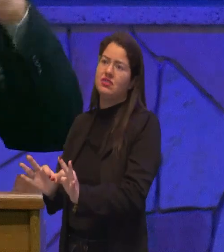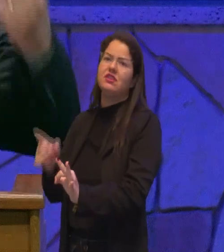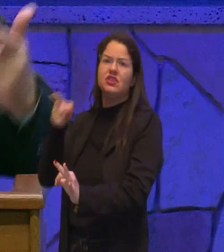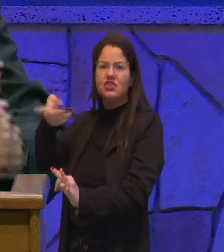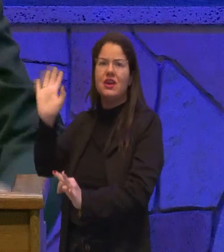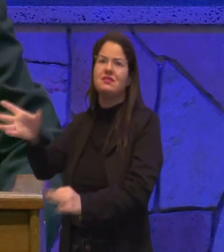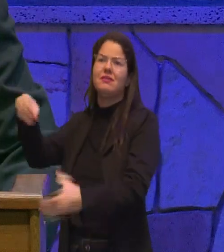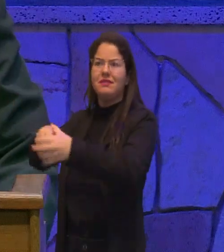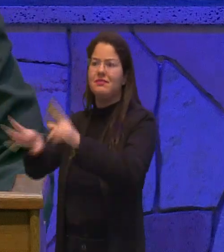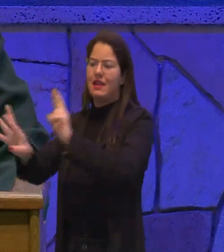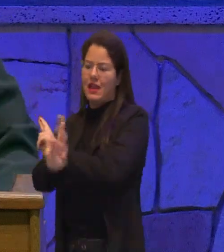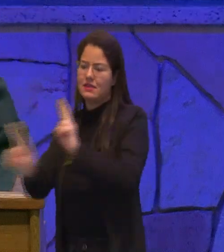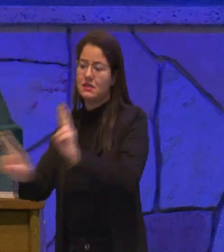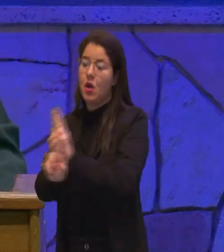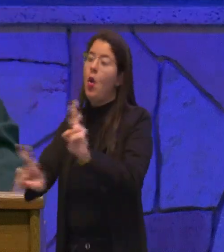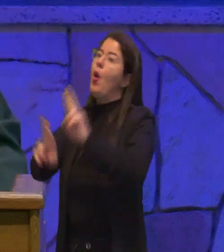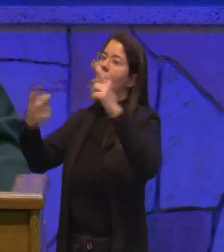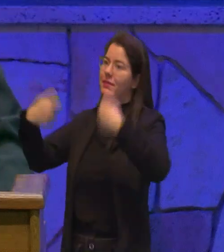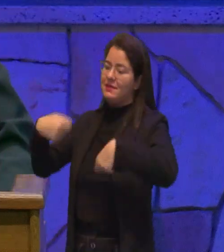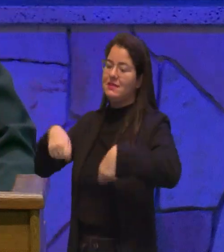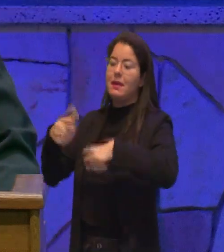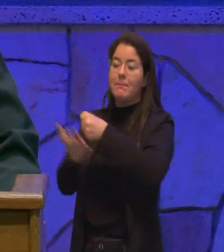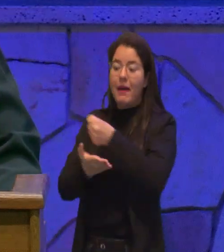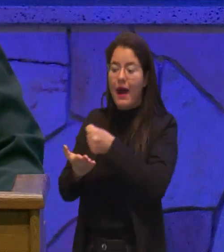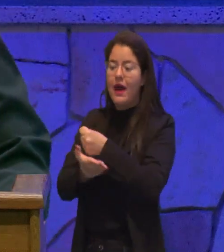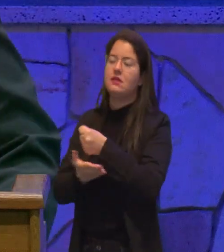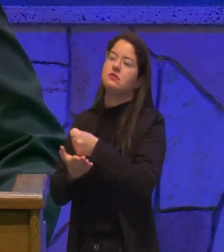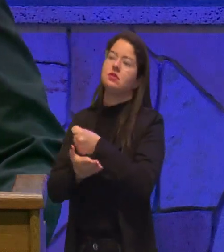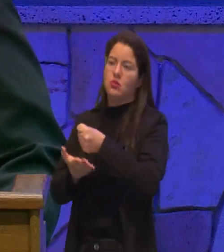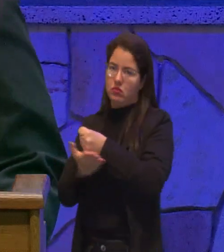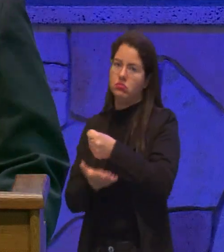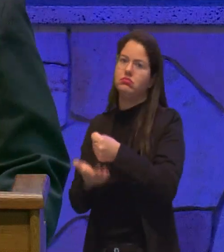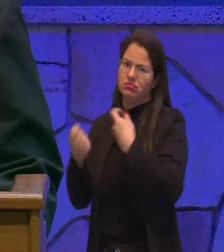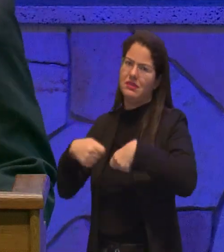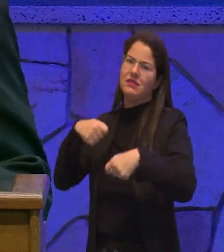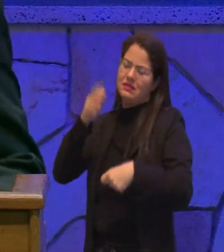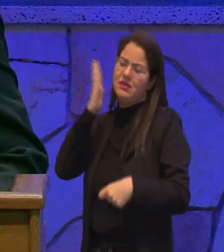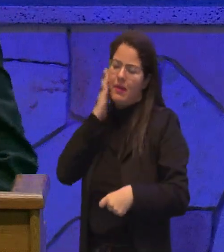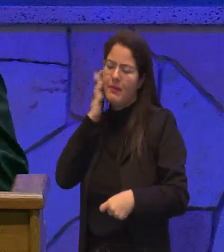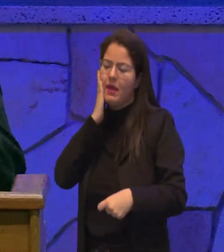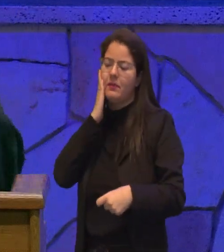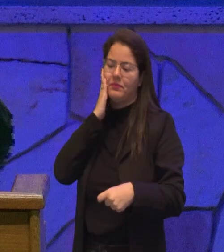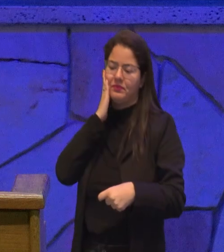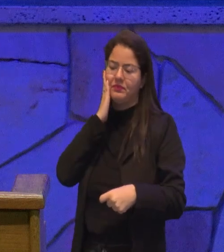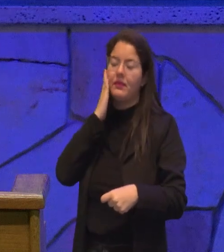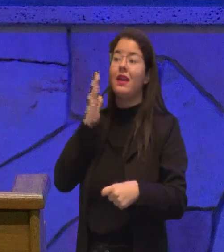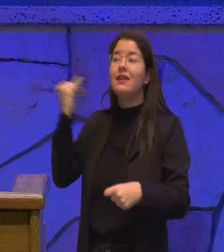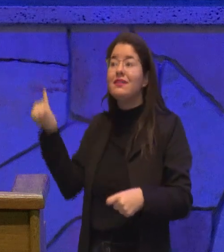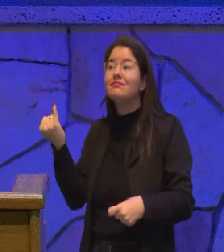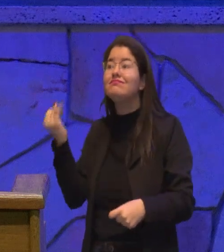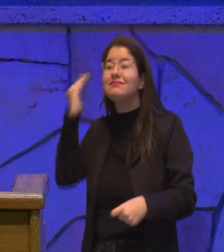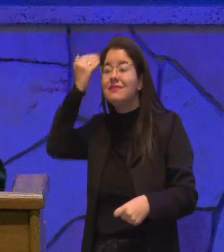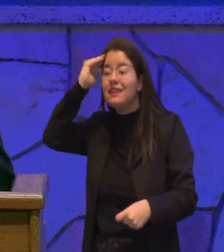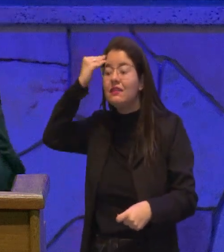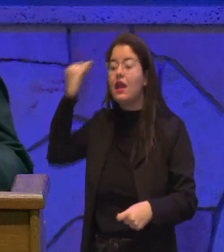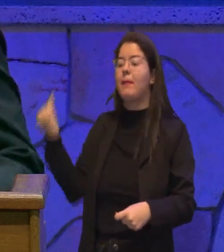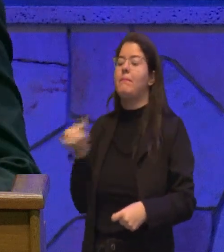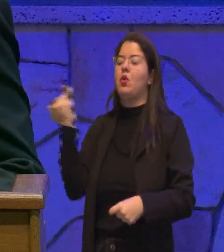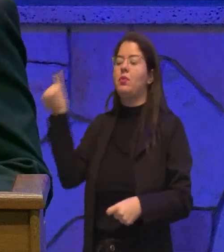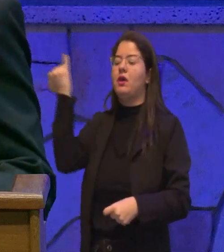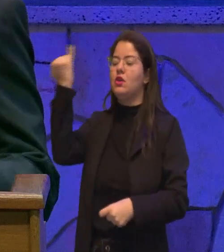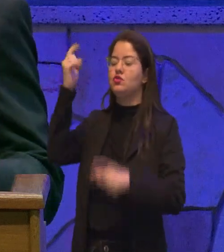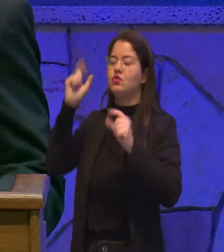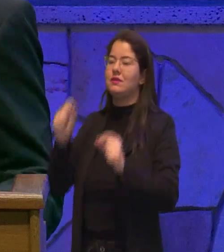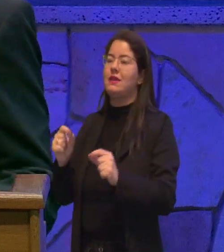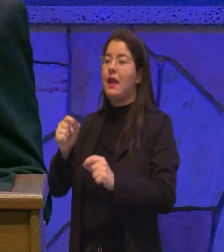ou pelo menos deveria estar em todas as nossas relações, entendendo a importância da